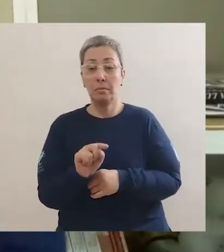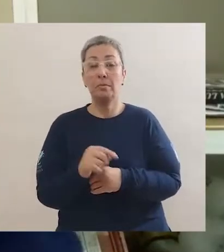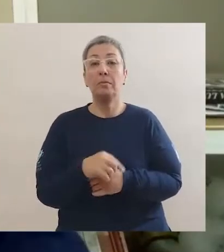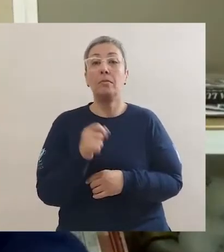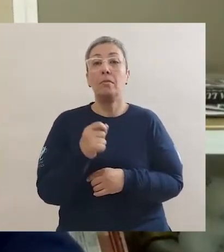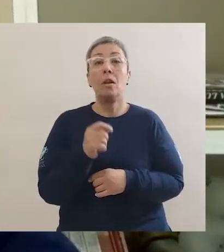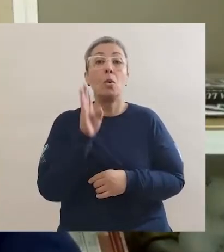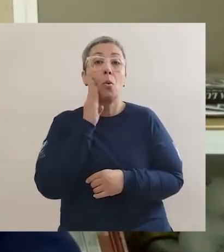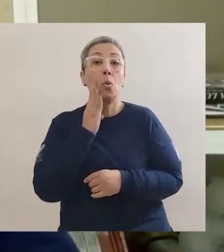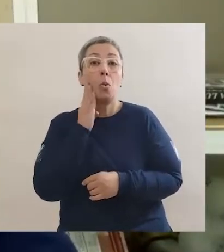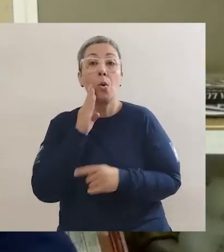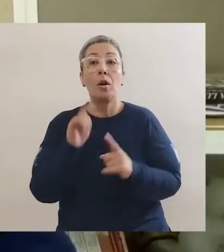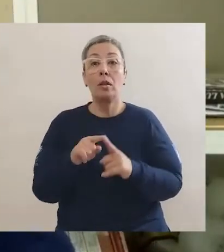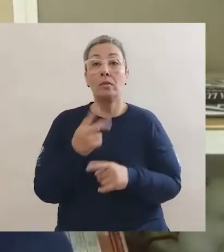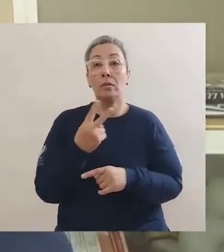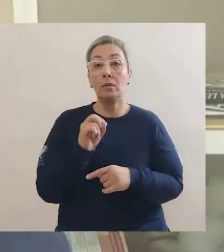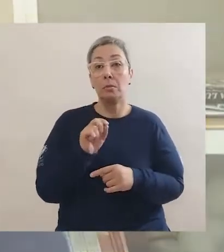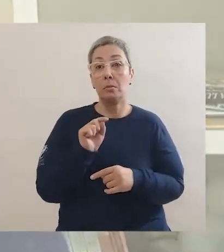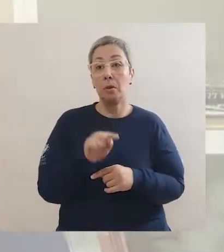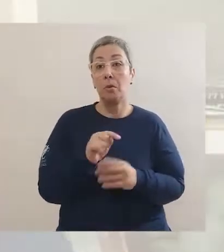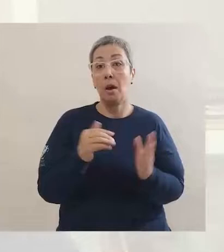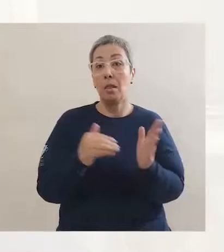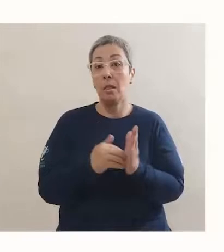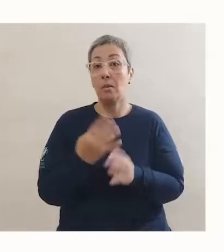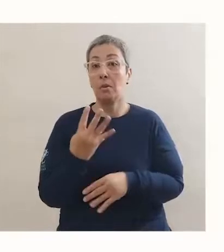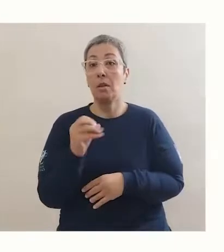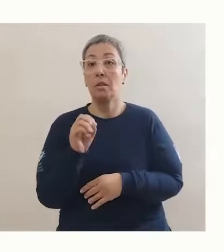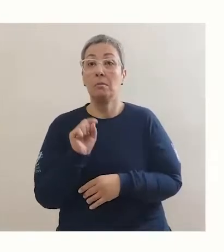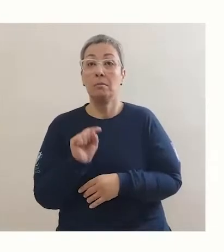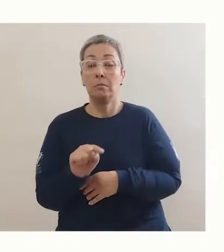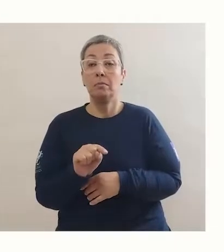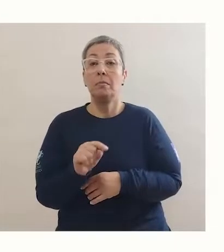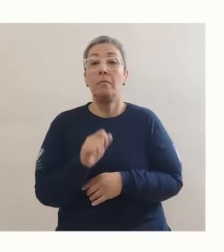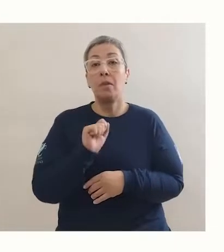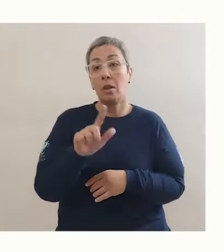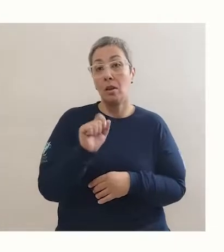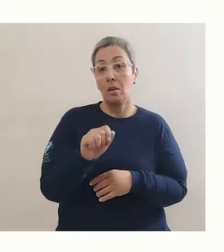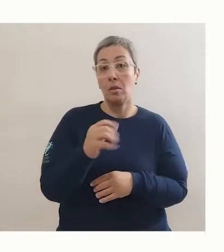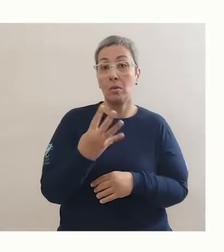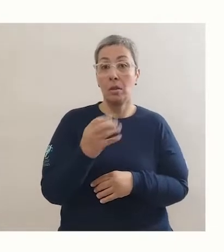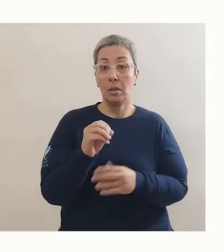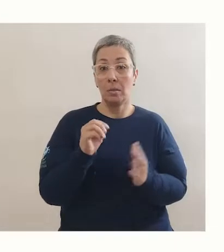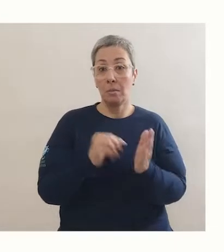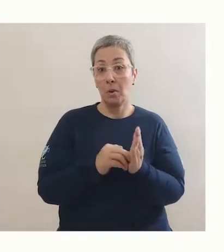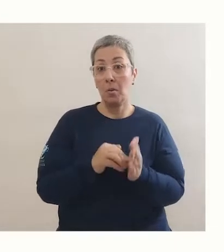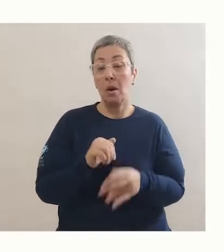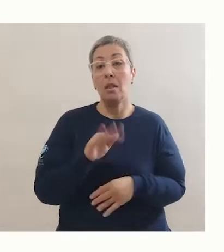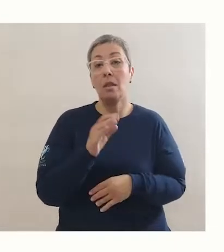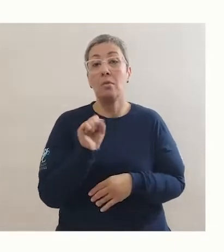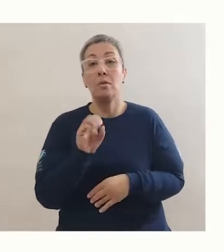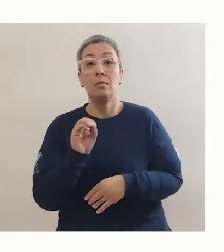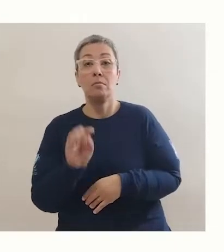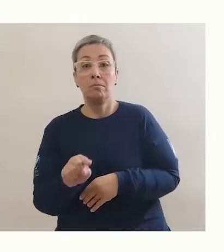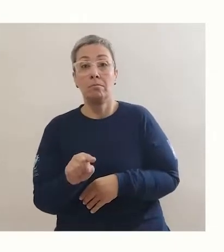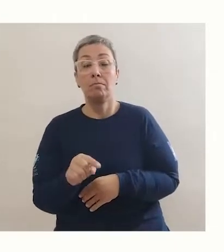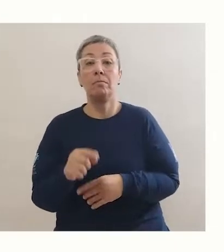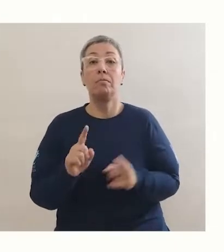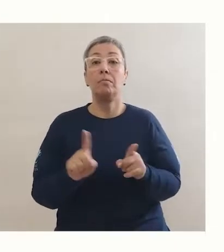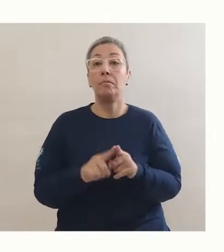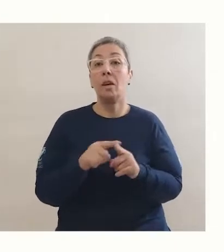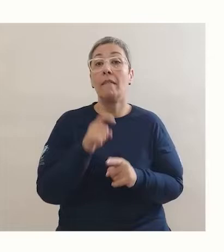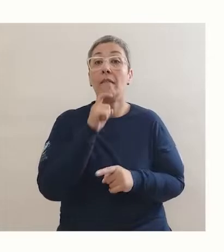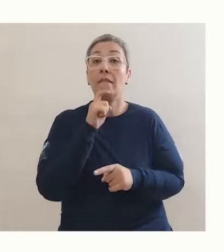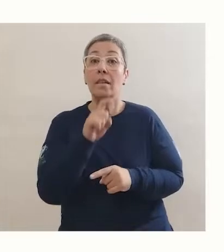explorando a quantidade da população indígena. Então, tá, aí na tela vocês estão